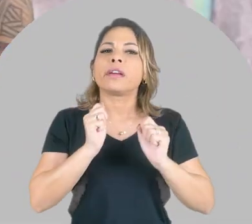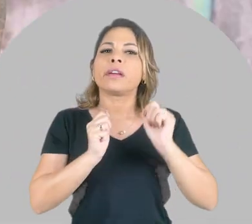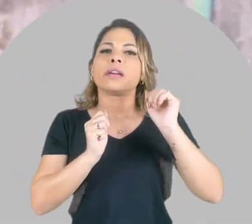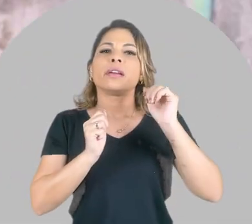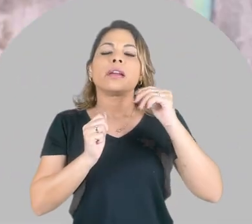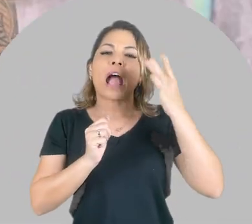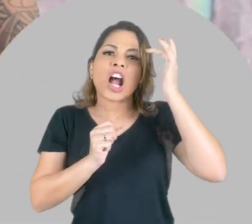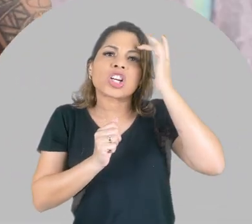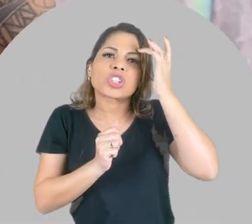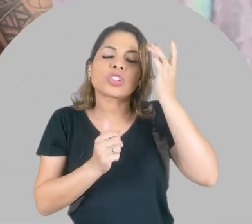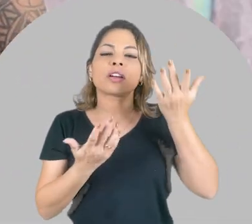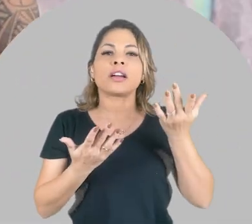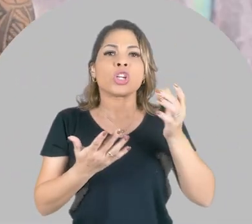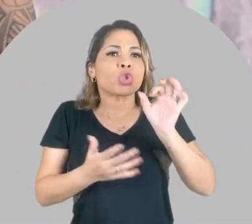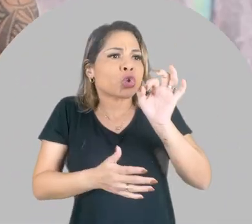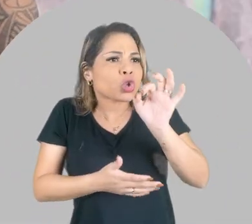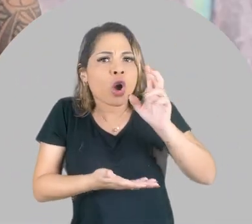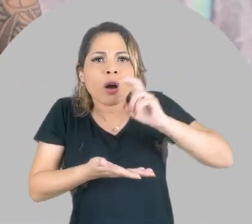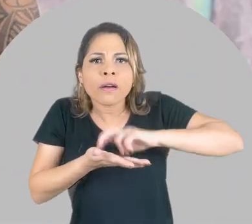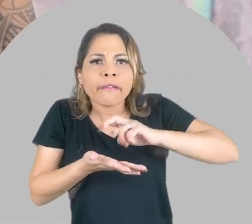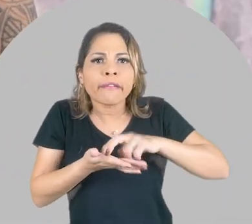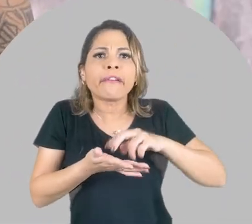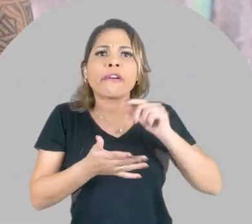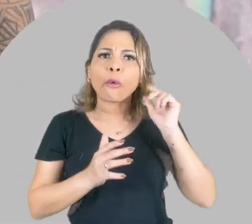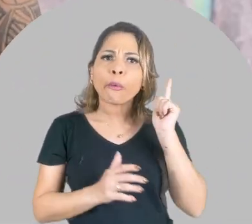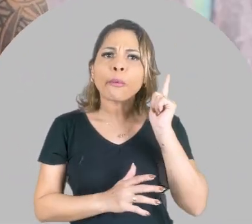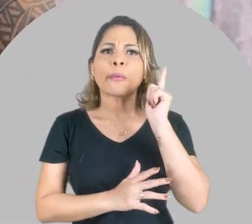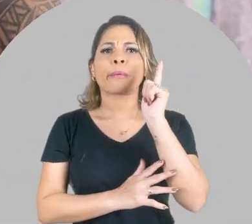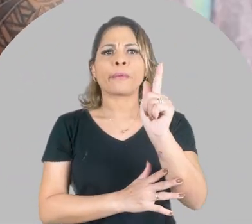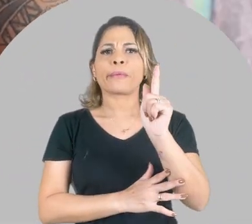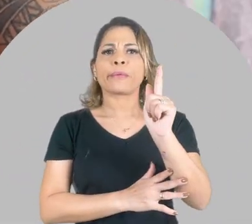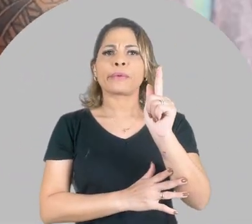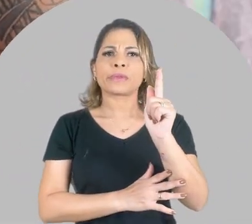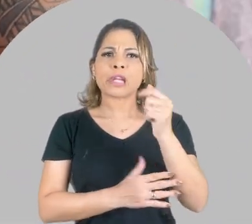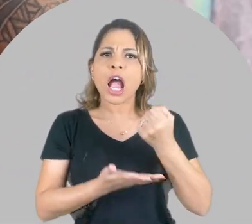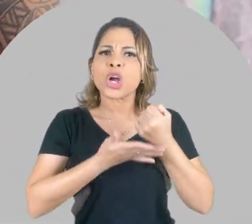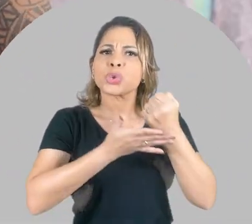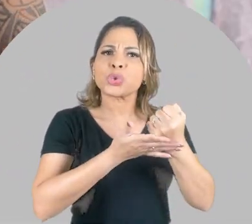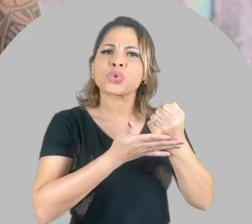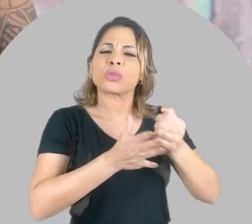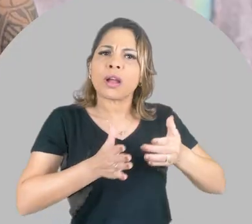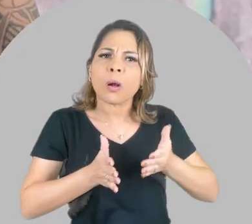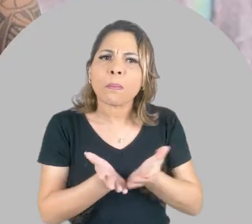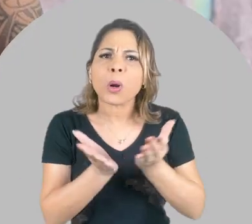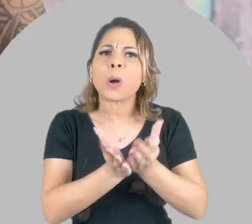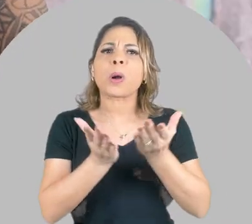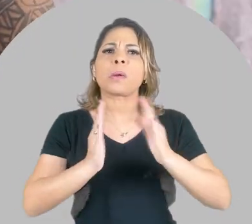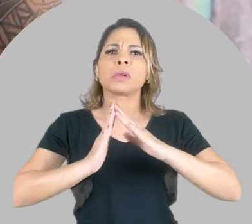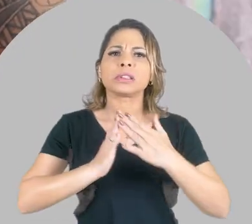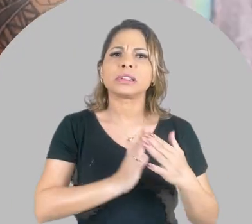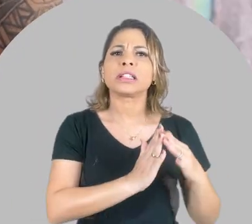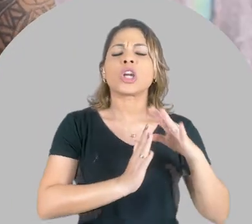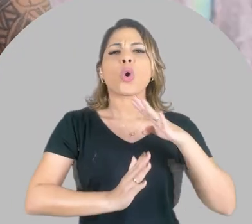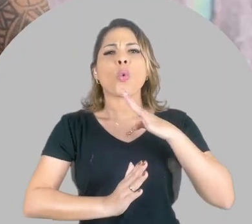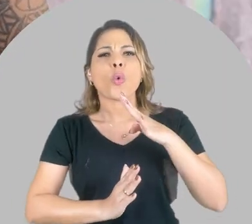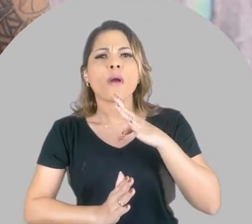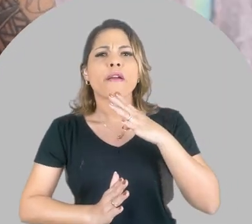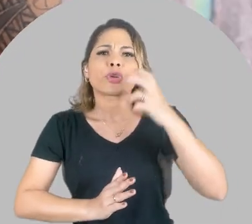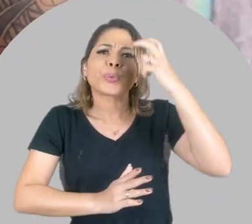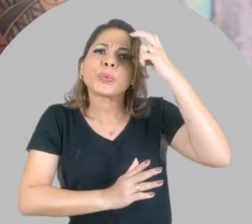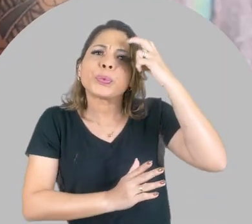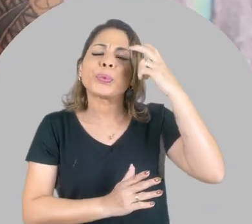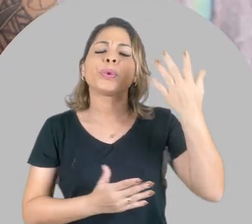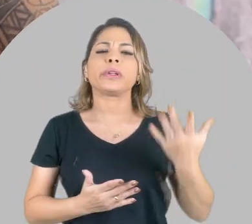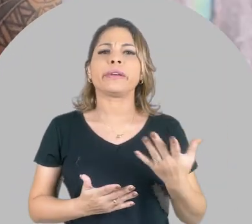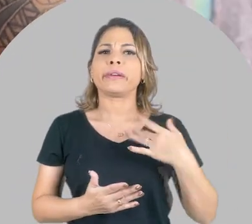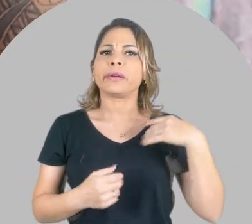é só pela questão hipotética, né? É muito difícil a gente achar que só o hip hop vai suprir as demandas da periferia, a necessidade